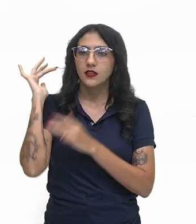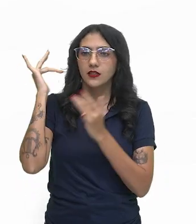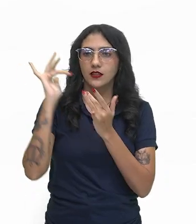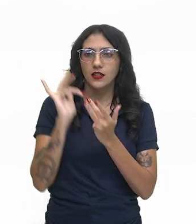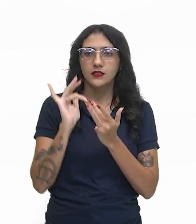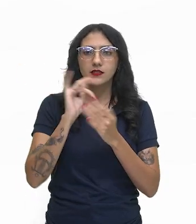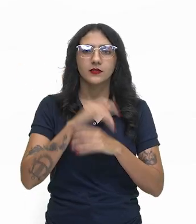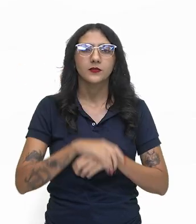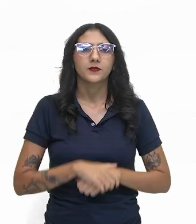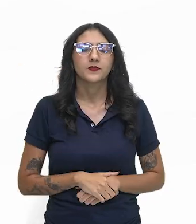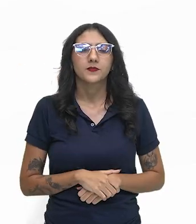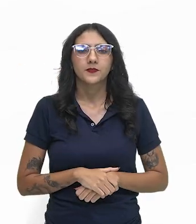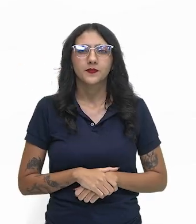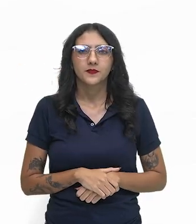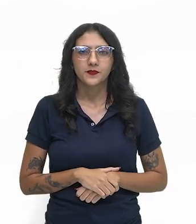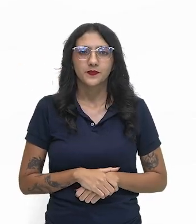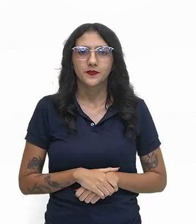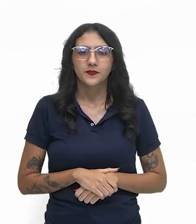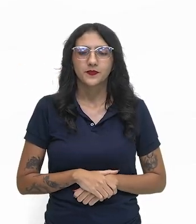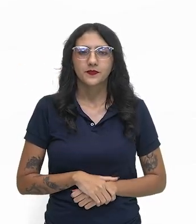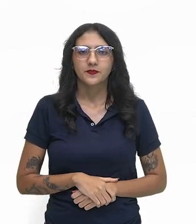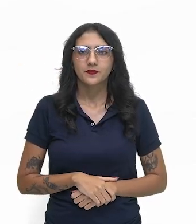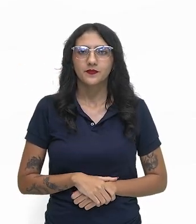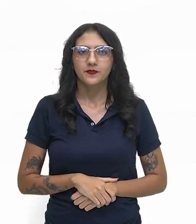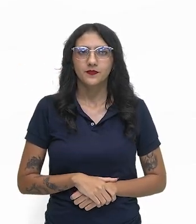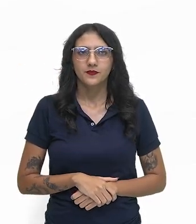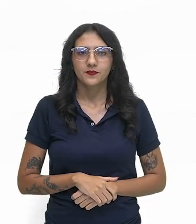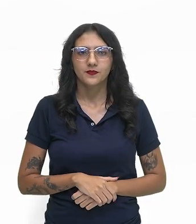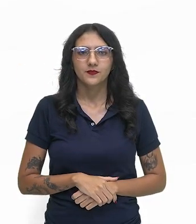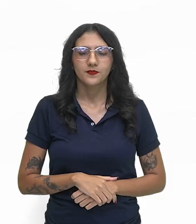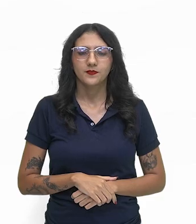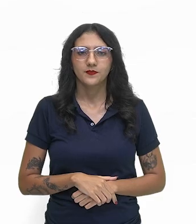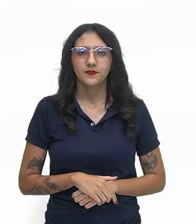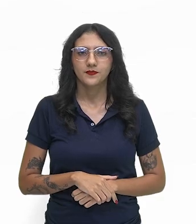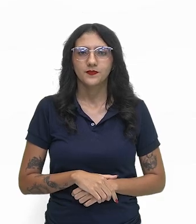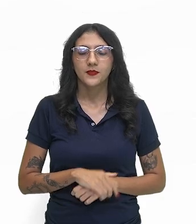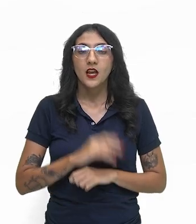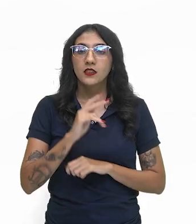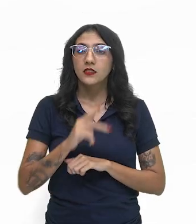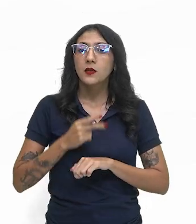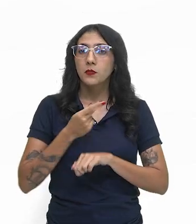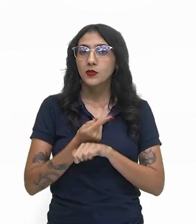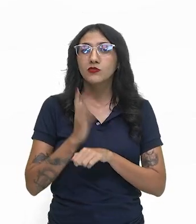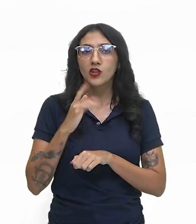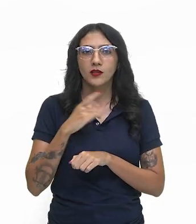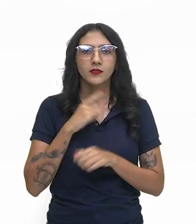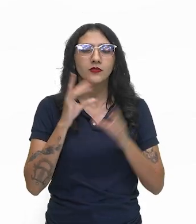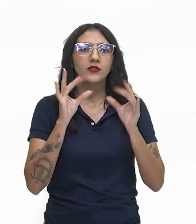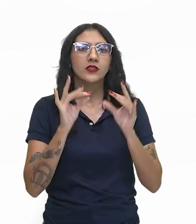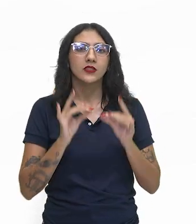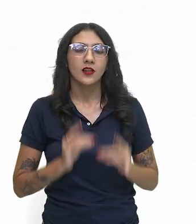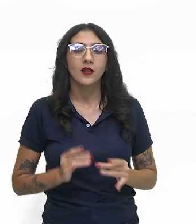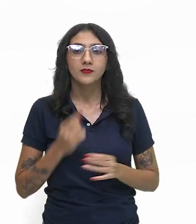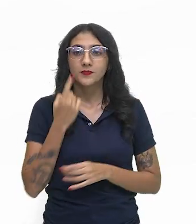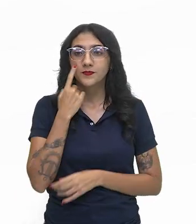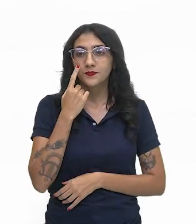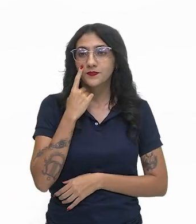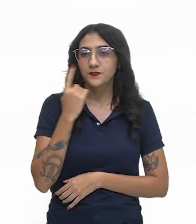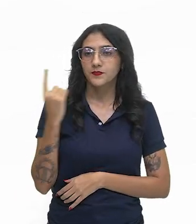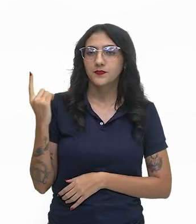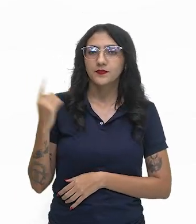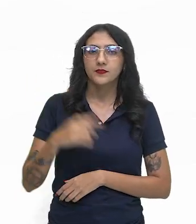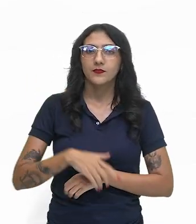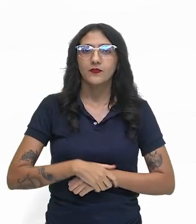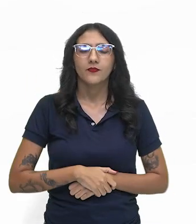clássica. Depois, quando se falou aí da mecânica clássica, nós temos aí a